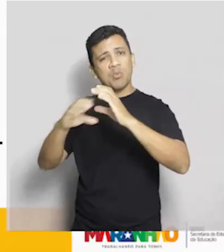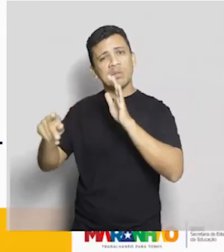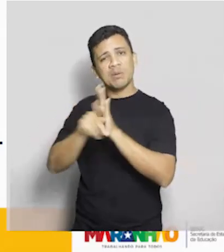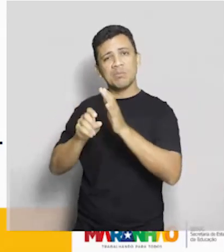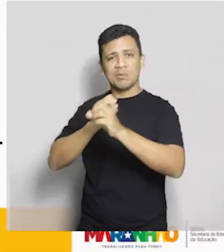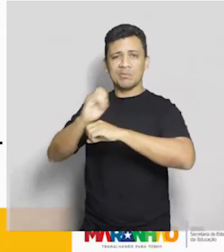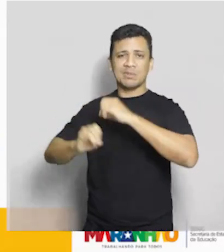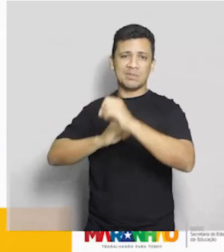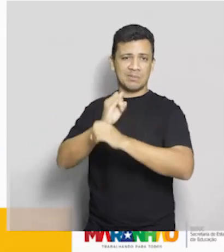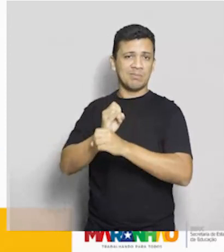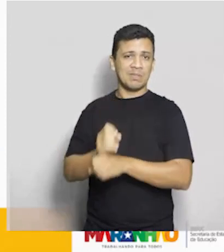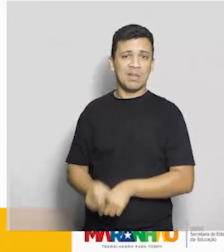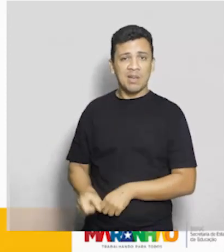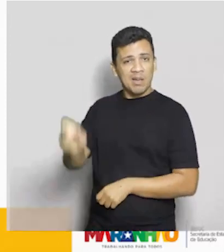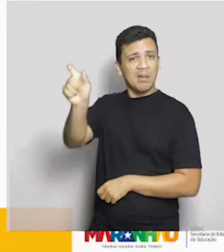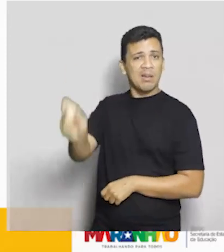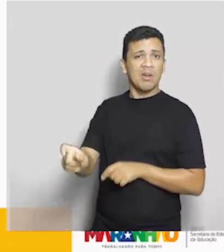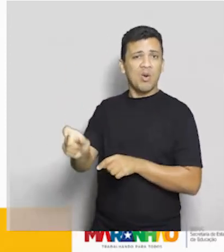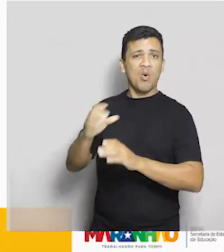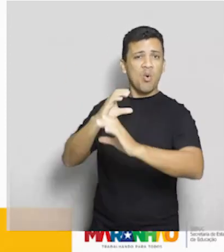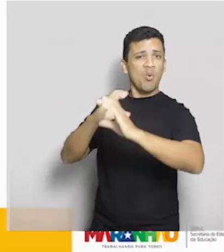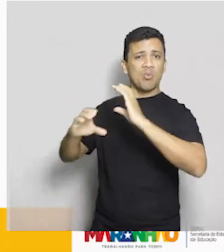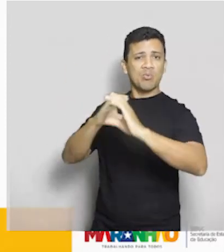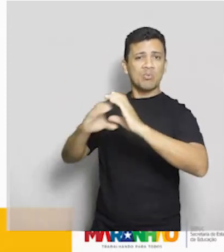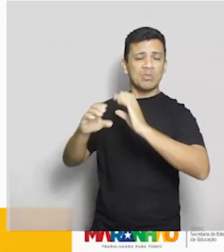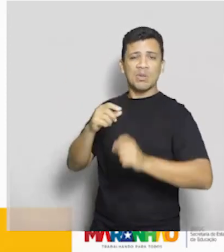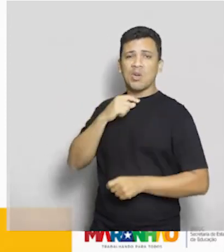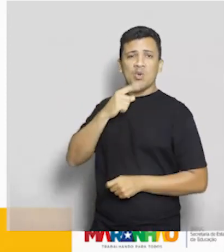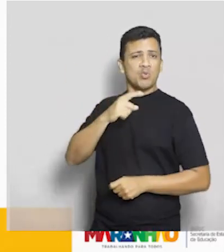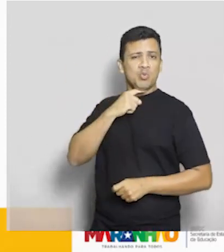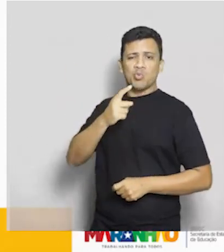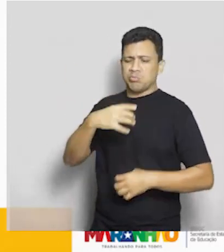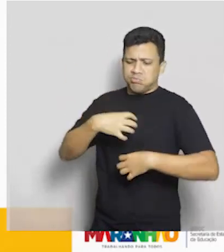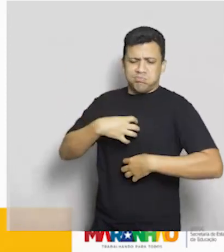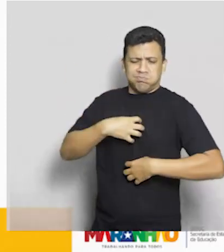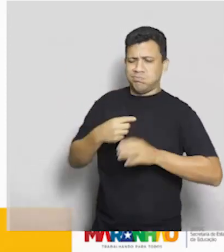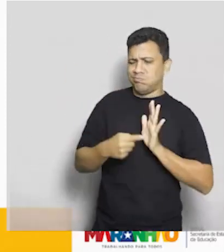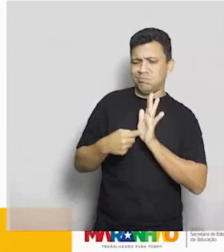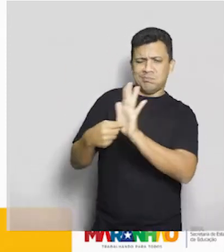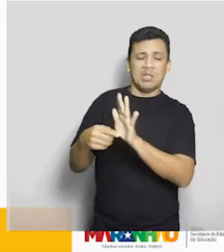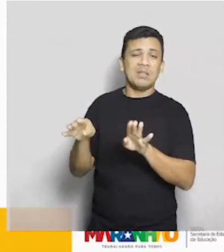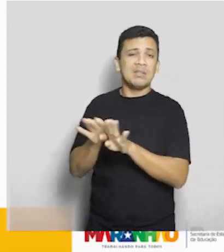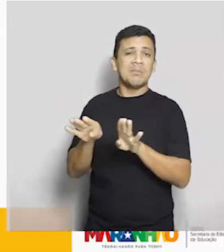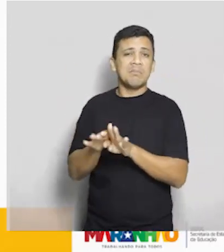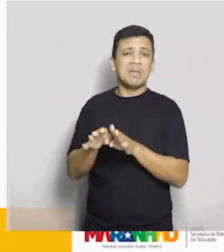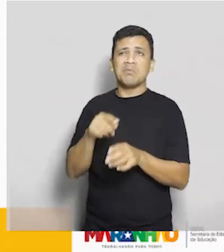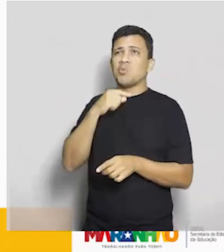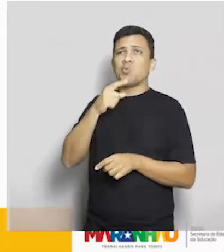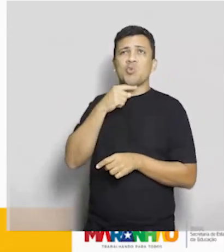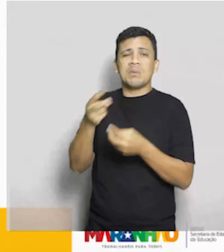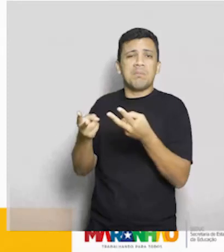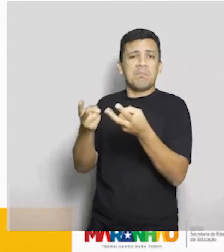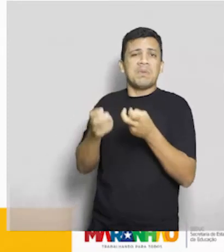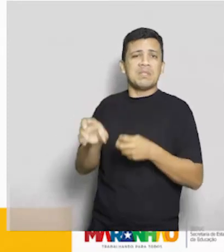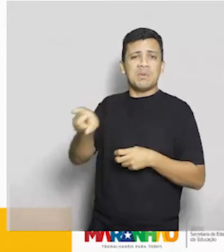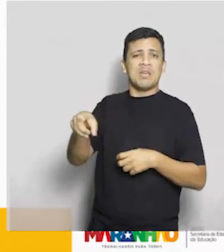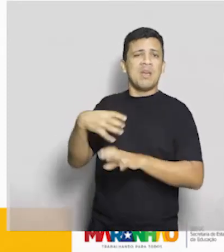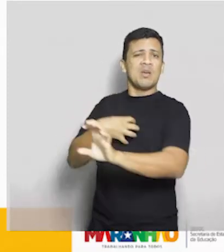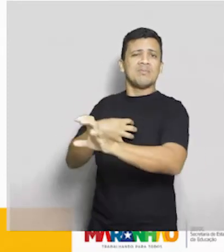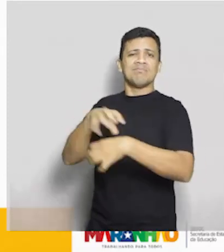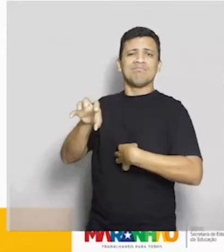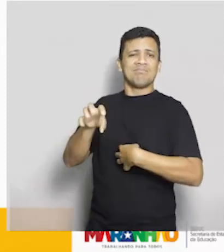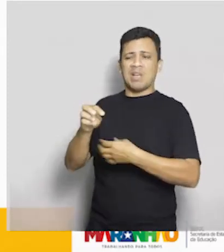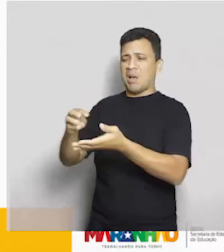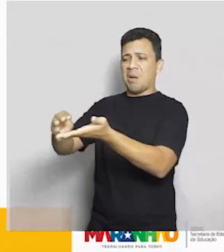se comunicando com uma pessoa, mas ele não consegue se expressar e ele não consegue perceber o sentimento da pessoa através